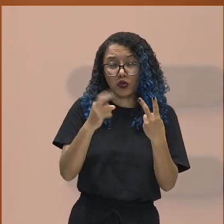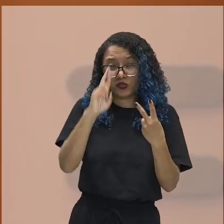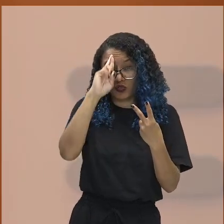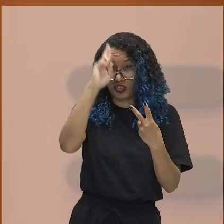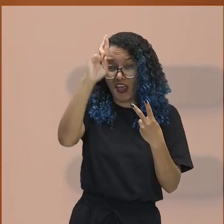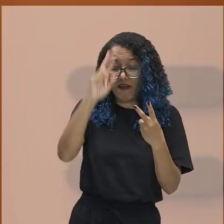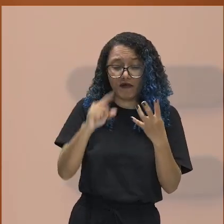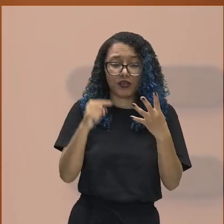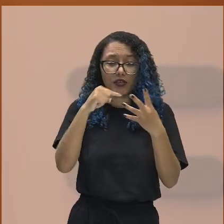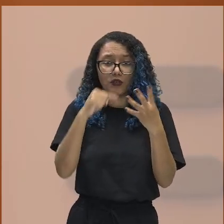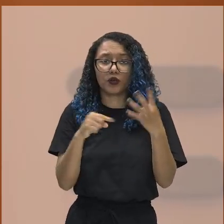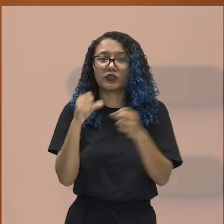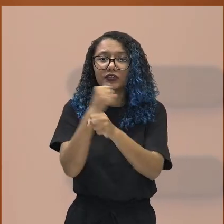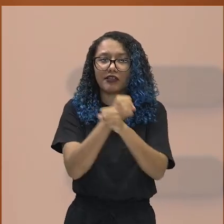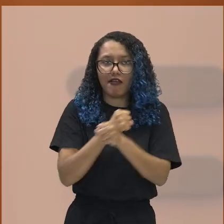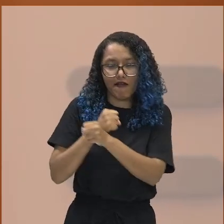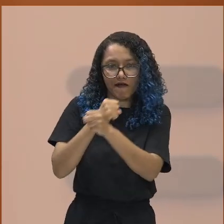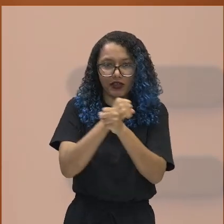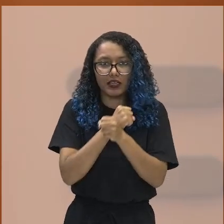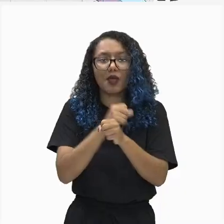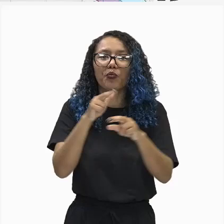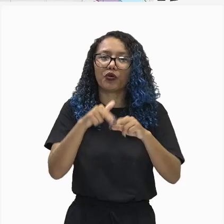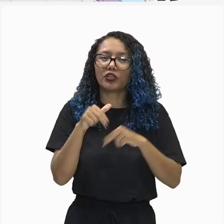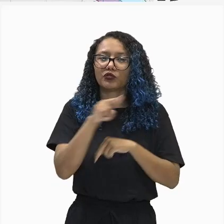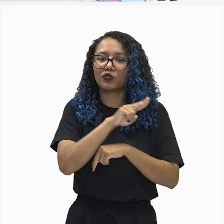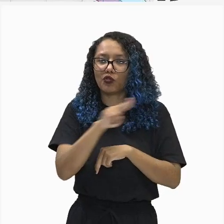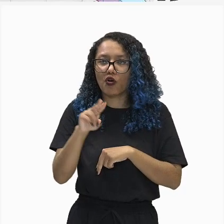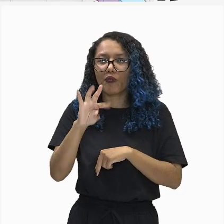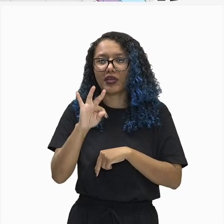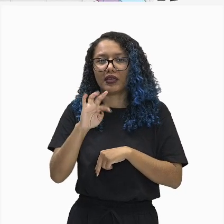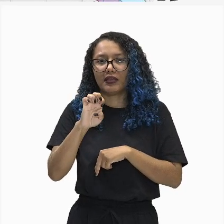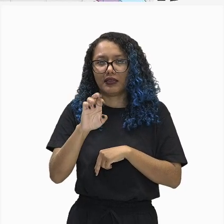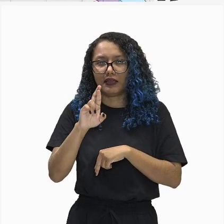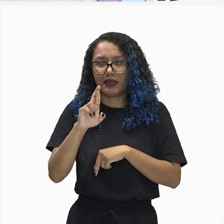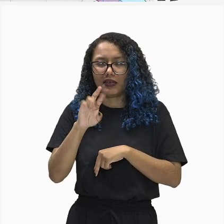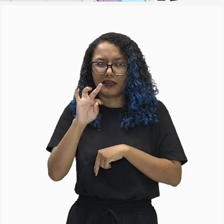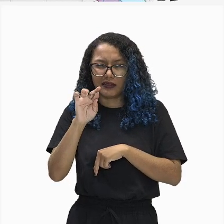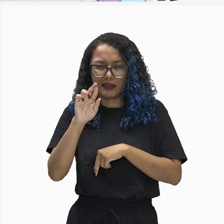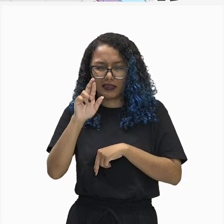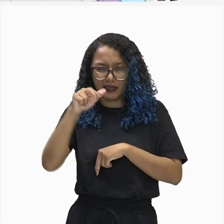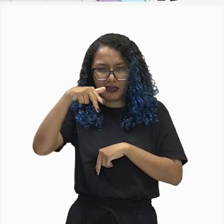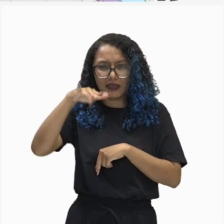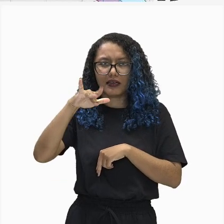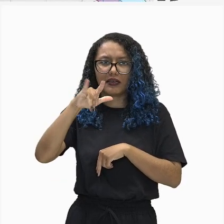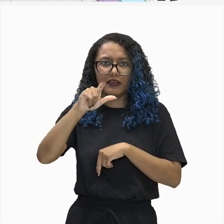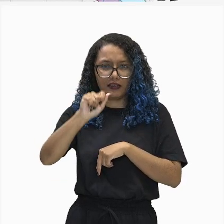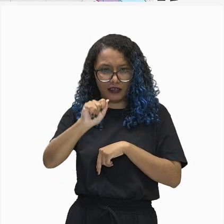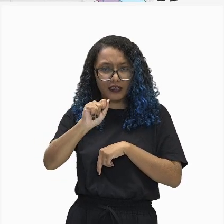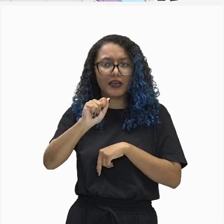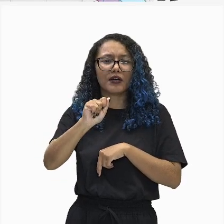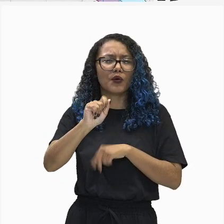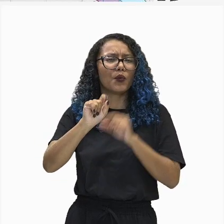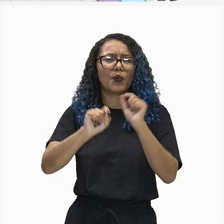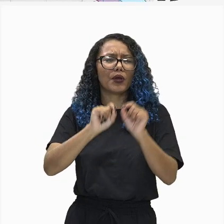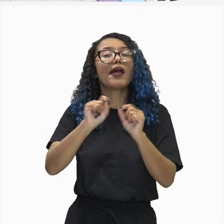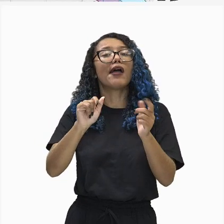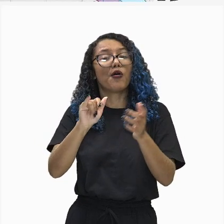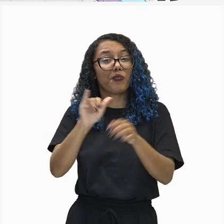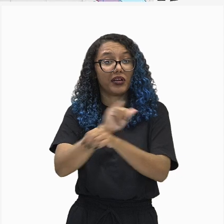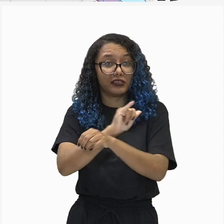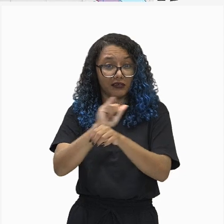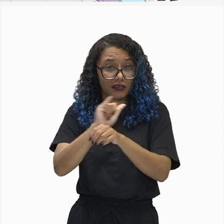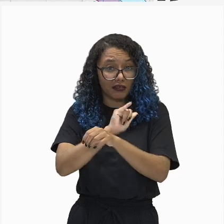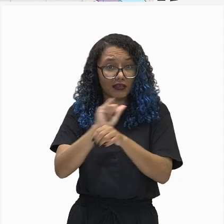defesa. Por isso o nome, tetrarquia. Vamos ver, então, aí, né? Esta tetrarquia, ela foi uma forma de